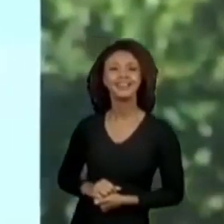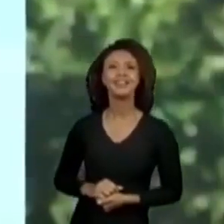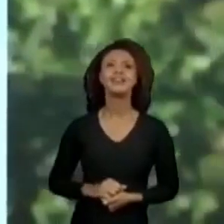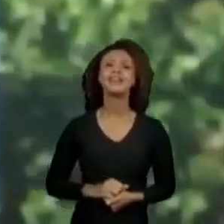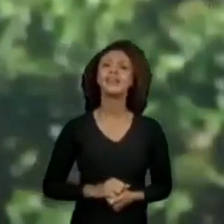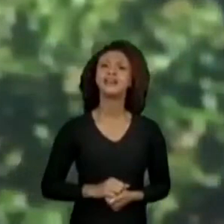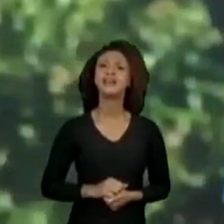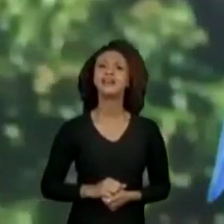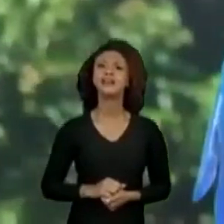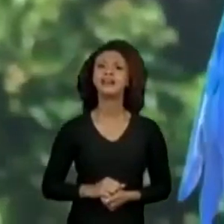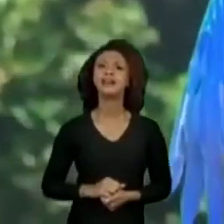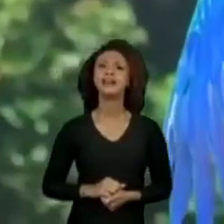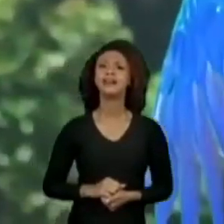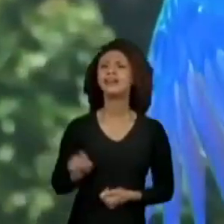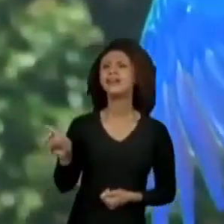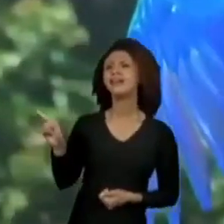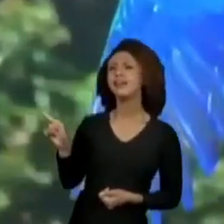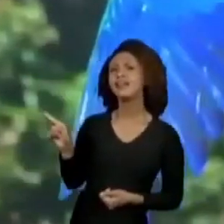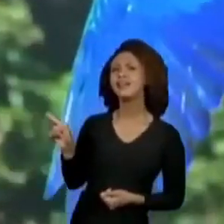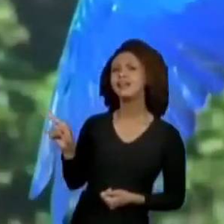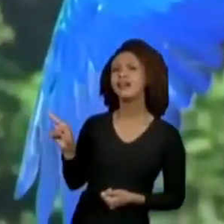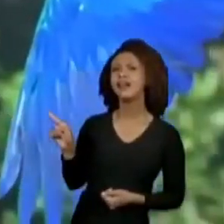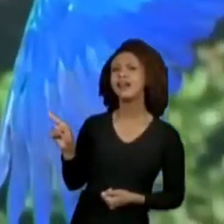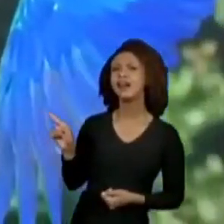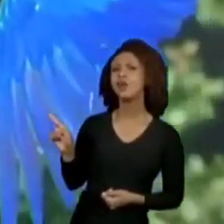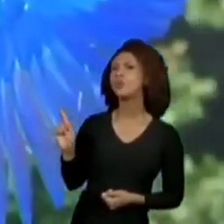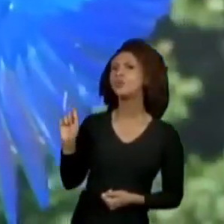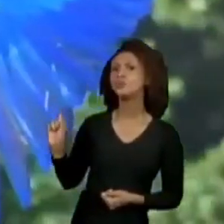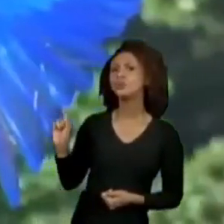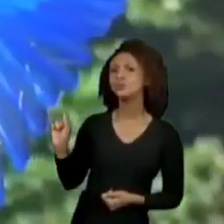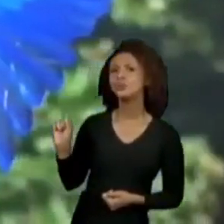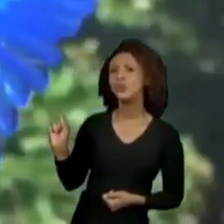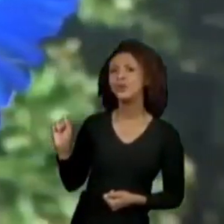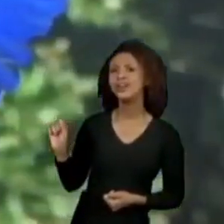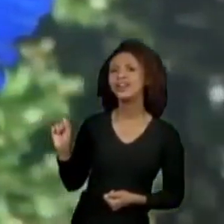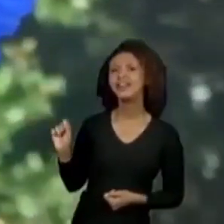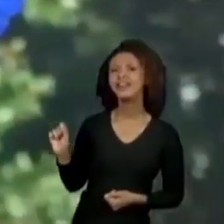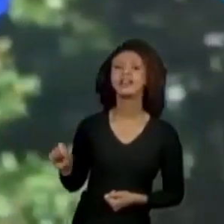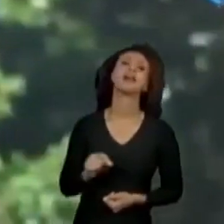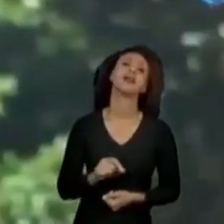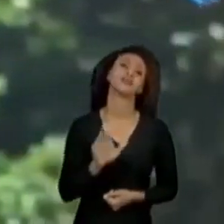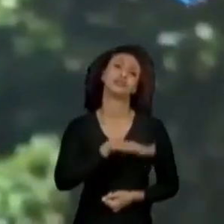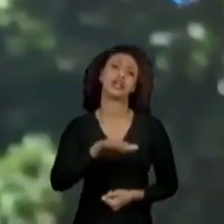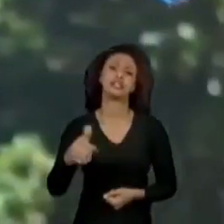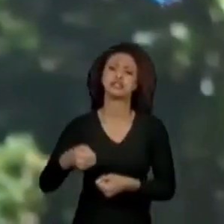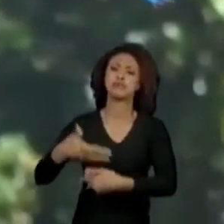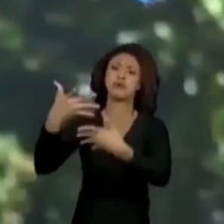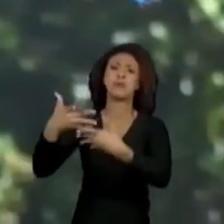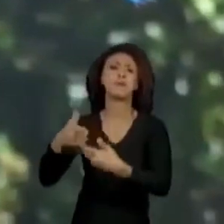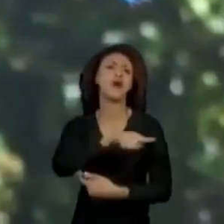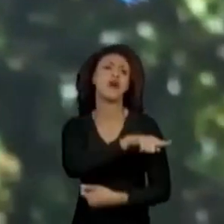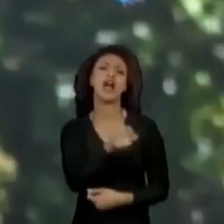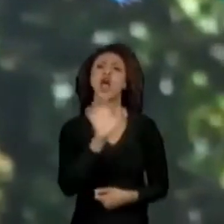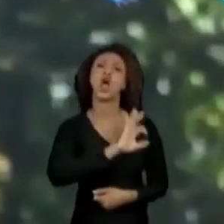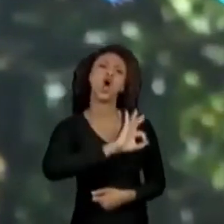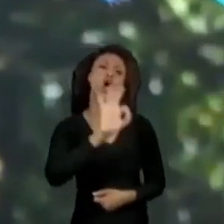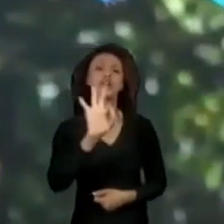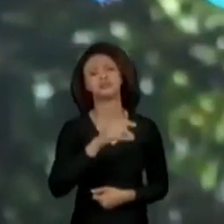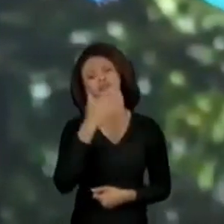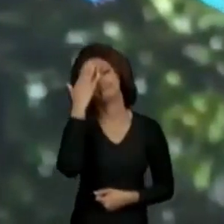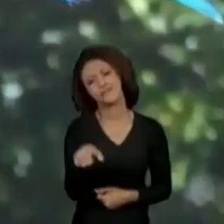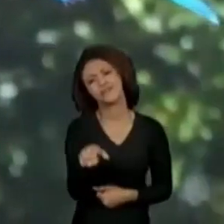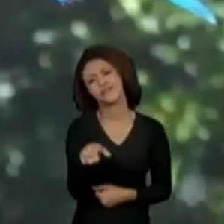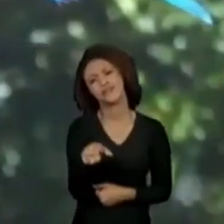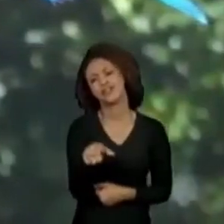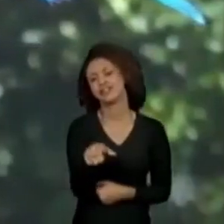O que é isso? Elas estão colocando lá, vocês são ótimas, obrigado, vocês é que são, a gente não é nada sem